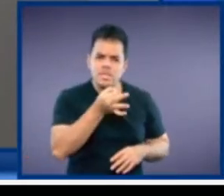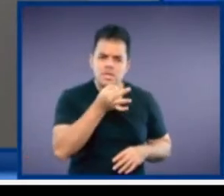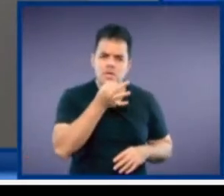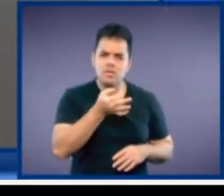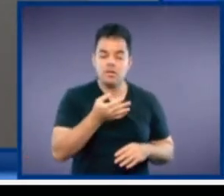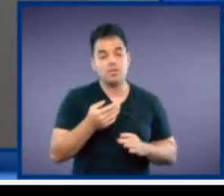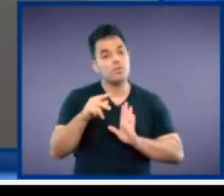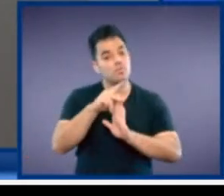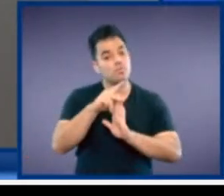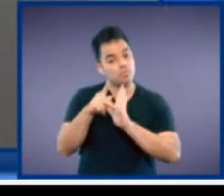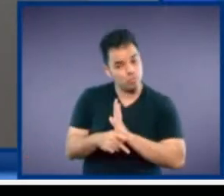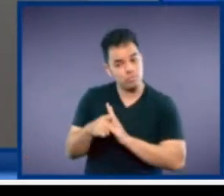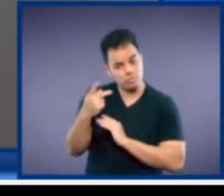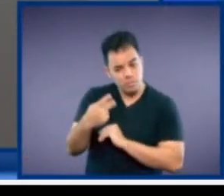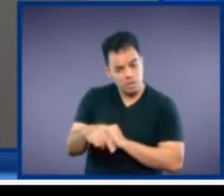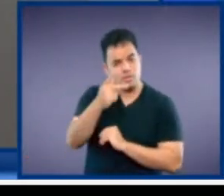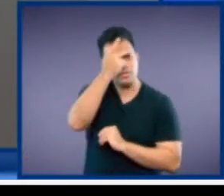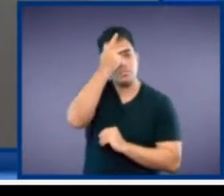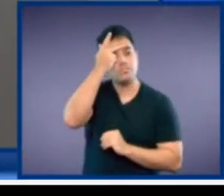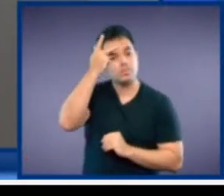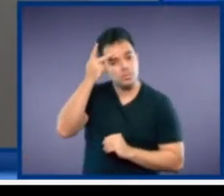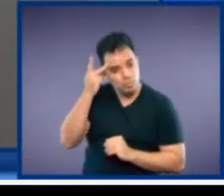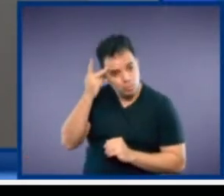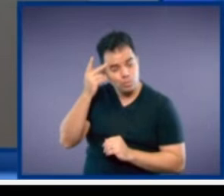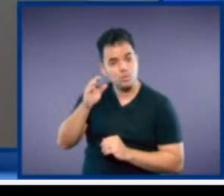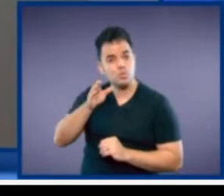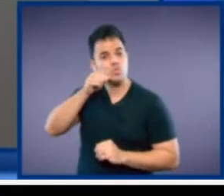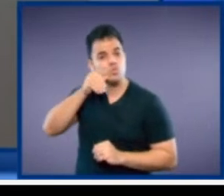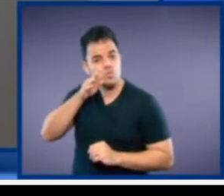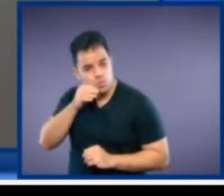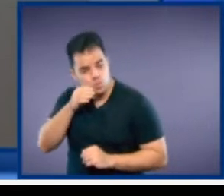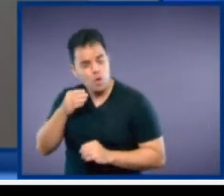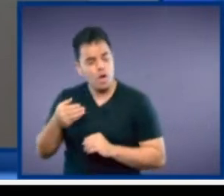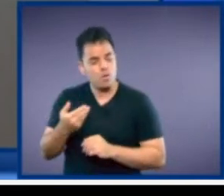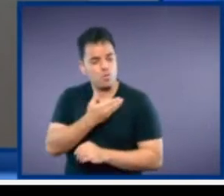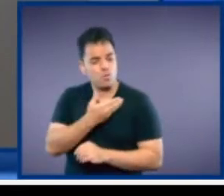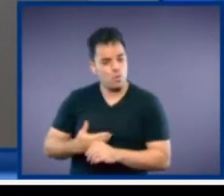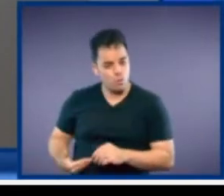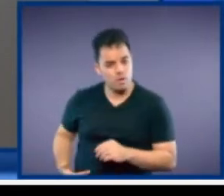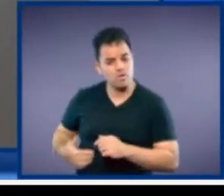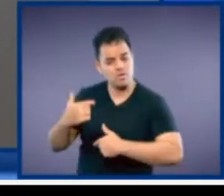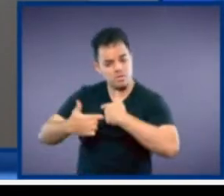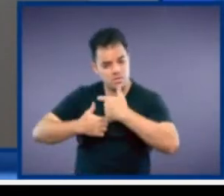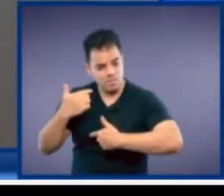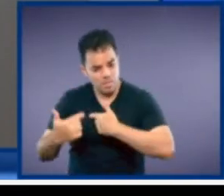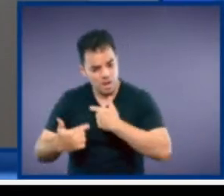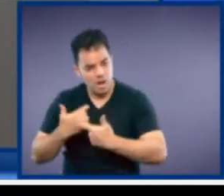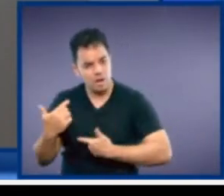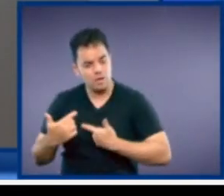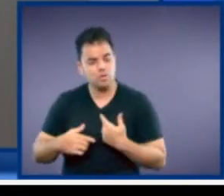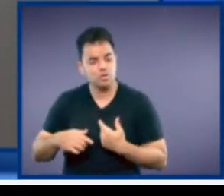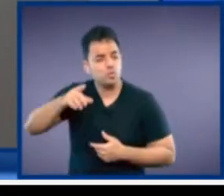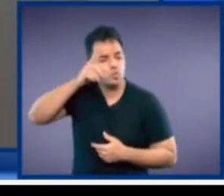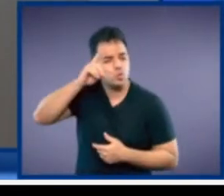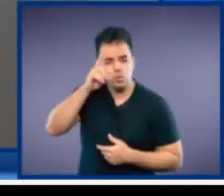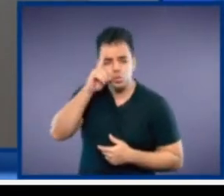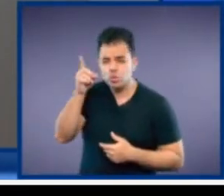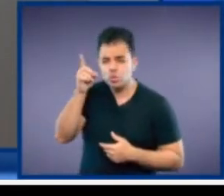feito por pessoas, funcionários públicos abnegados que trabalharam dia e noite para